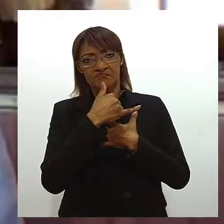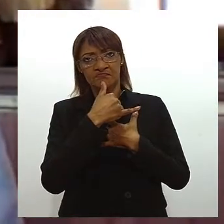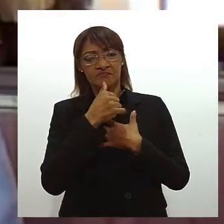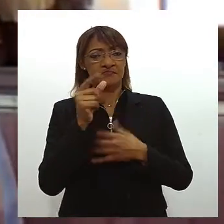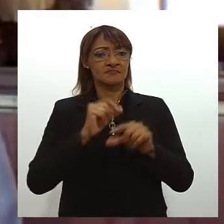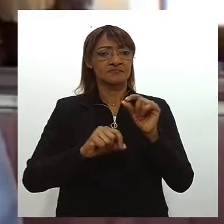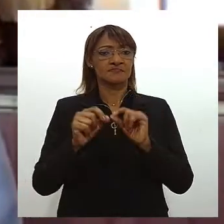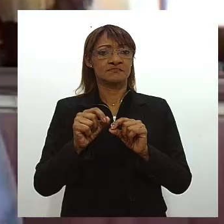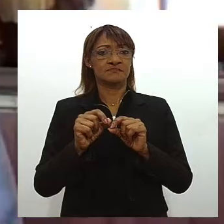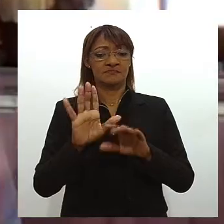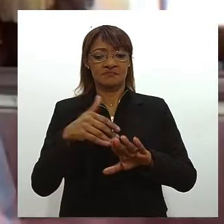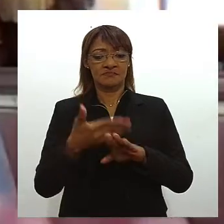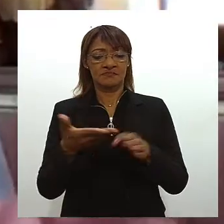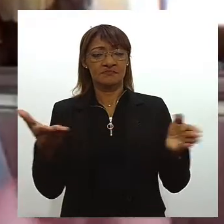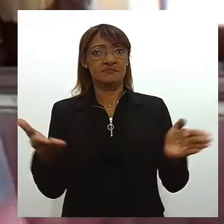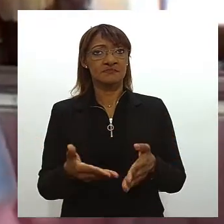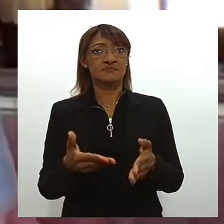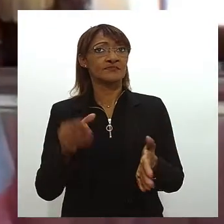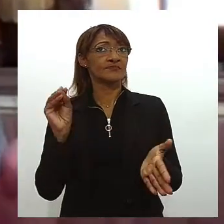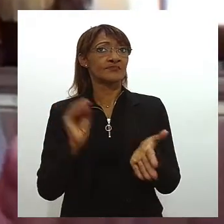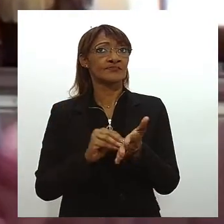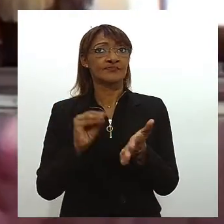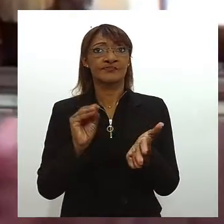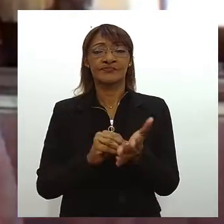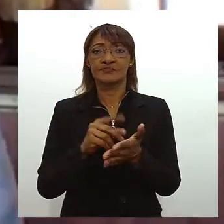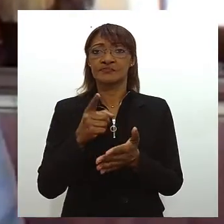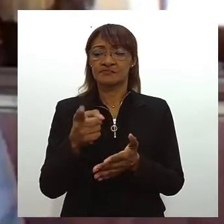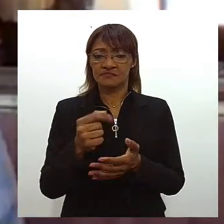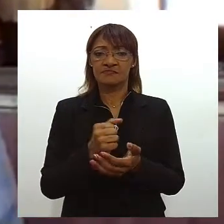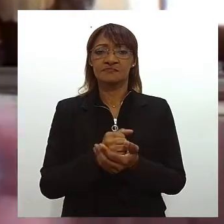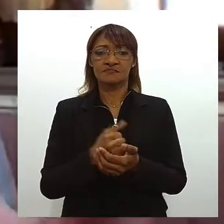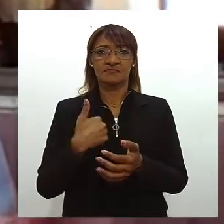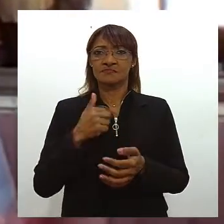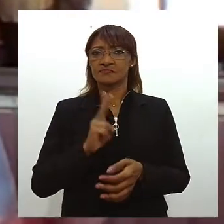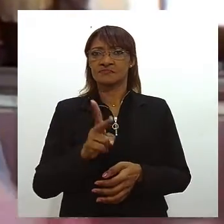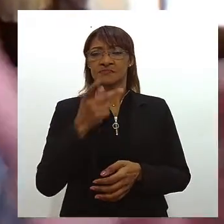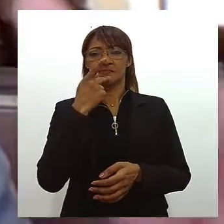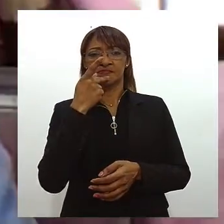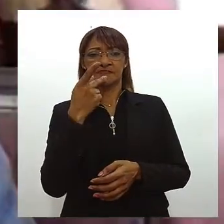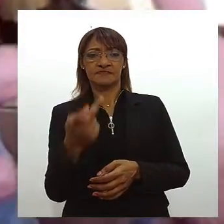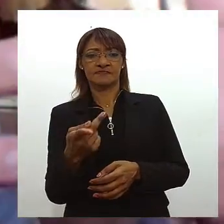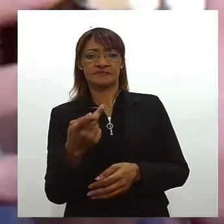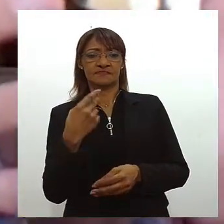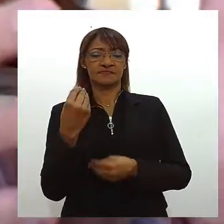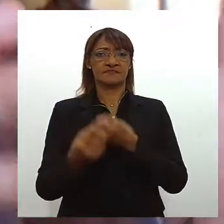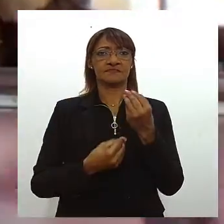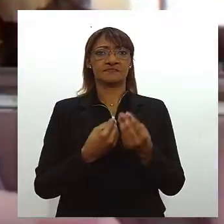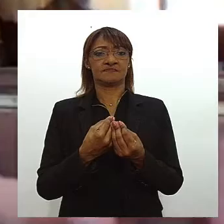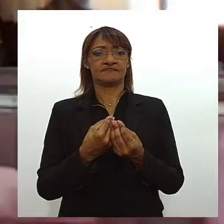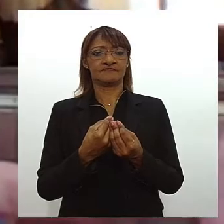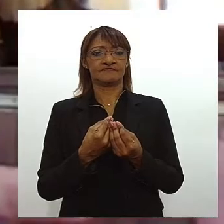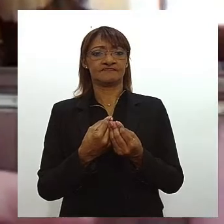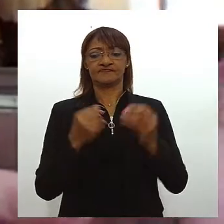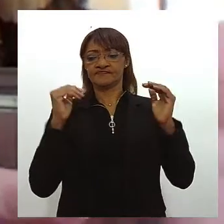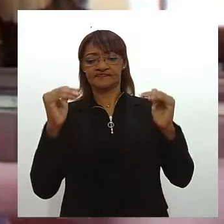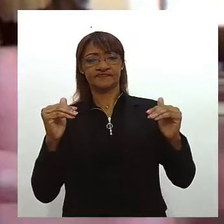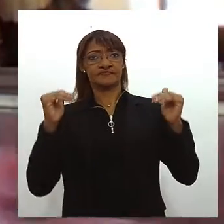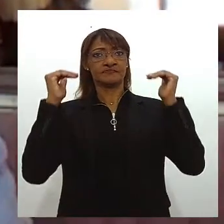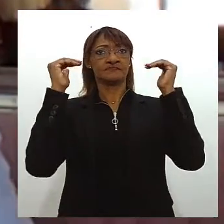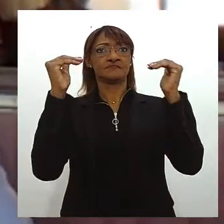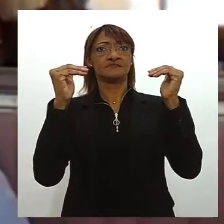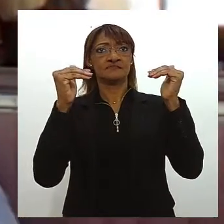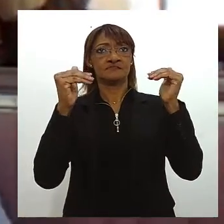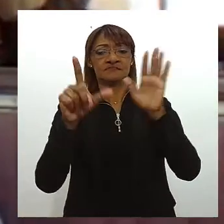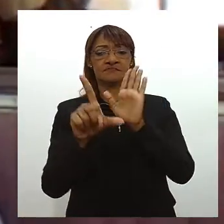há um lapso muito grande, há uma distância, eu digo sempre, uma distância abissal entre os avanços que estão contidos na